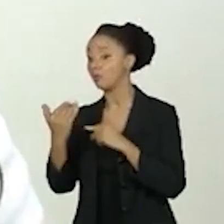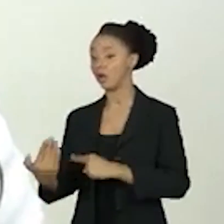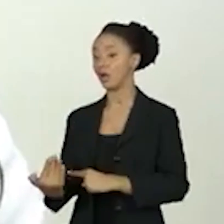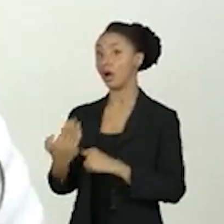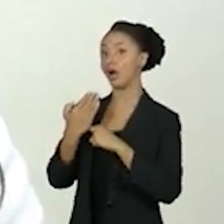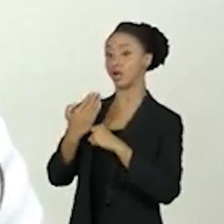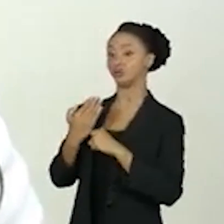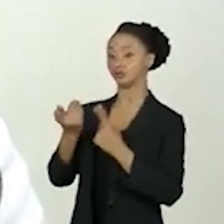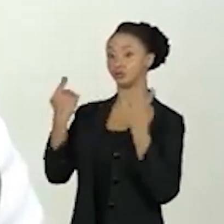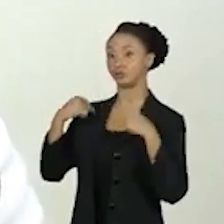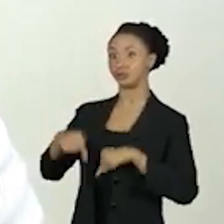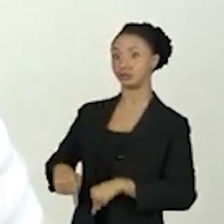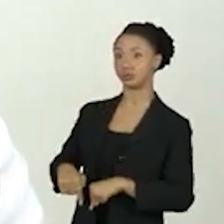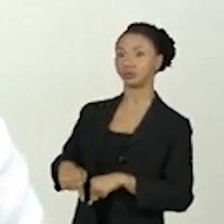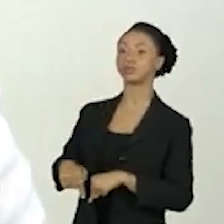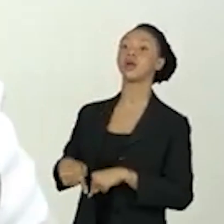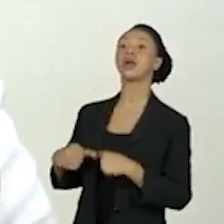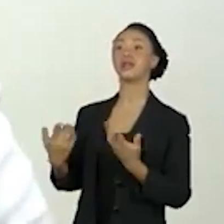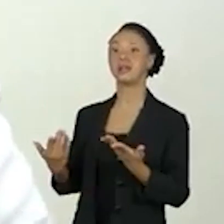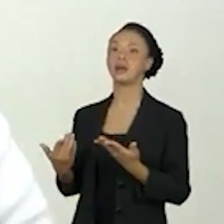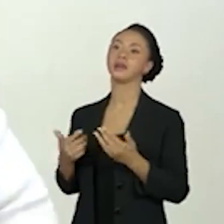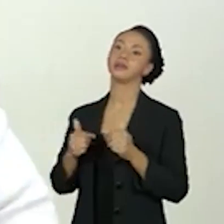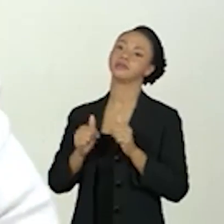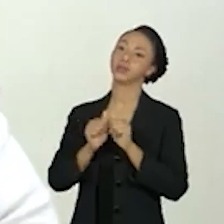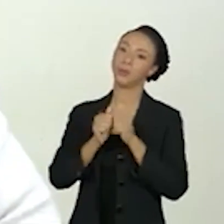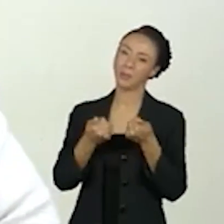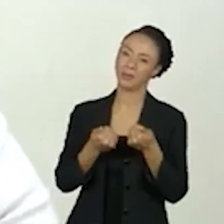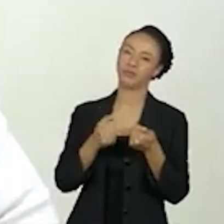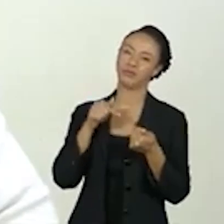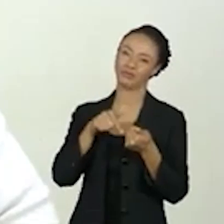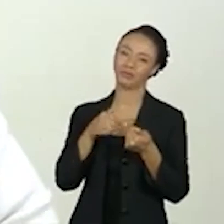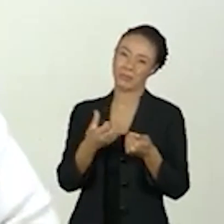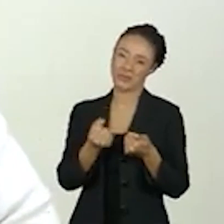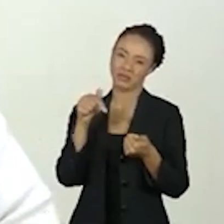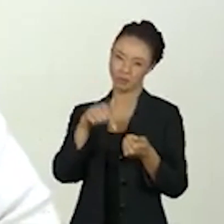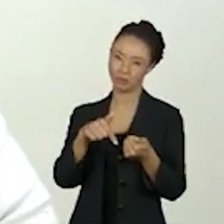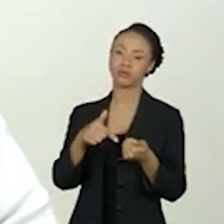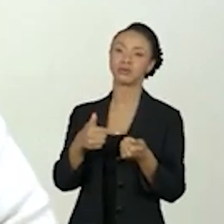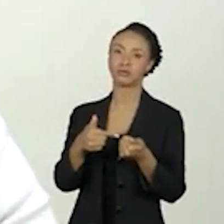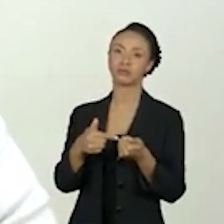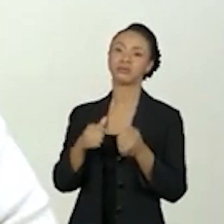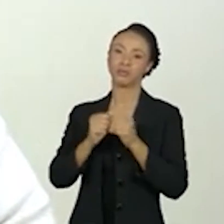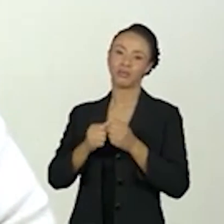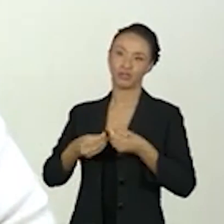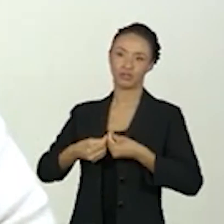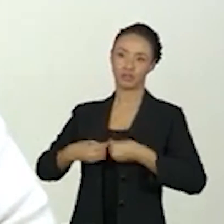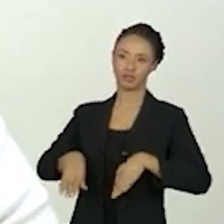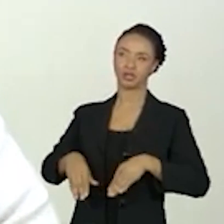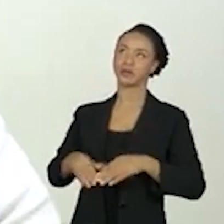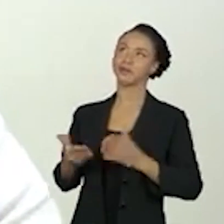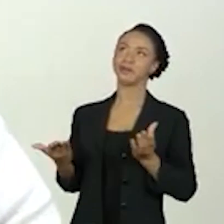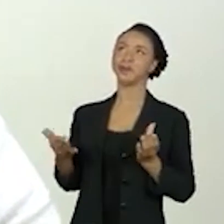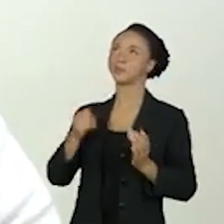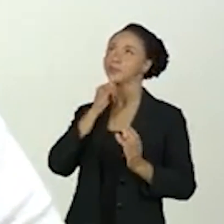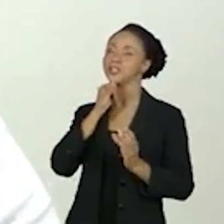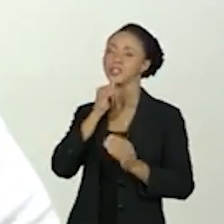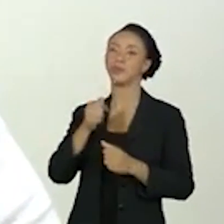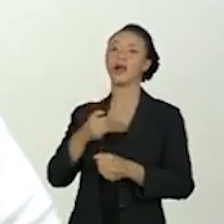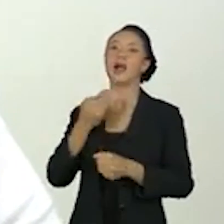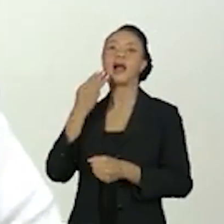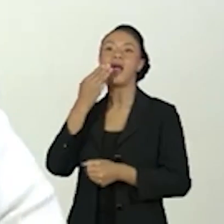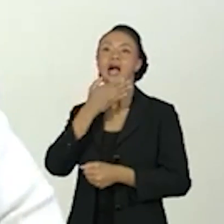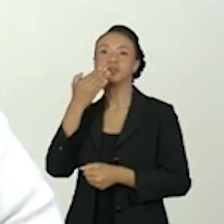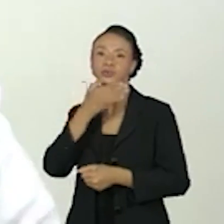benéficos e vão diminuir os efeitos que o pão, por exemplo, ele vai aumentar a glicose na